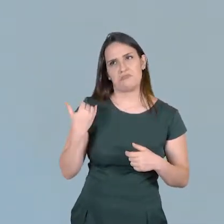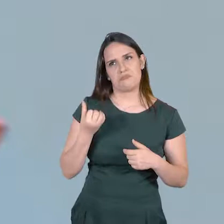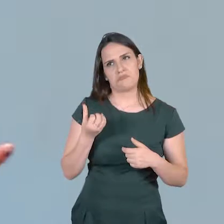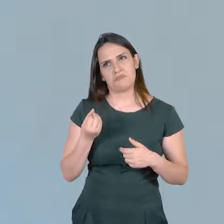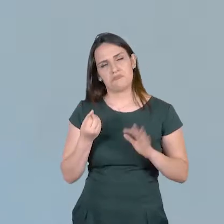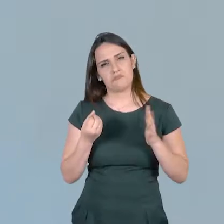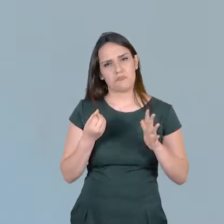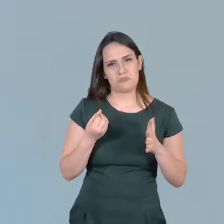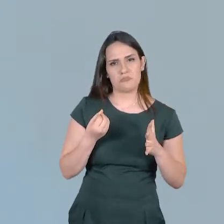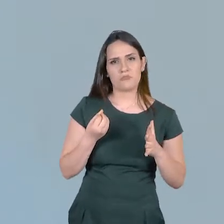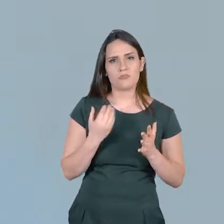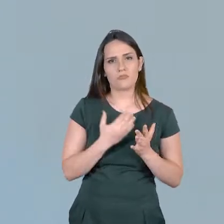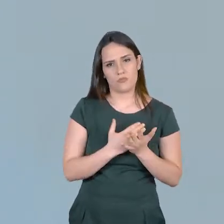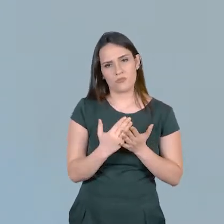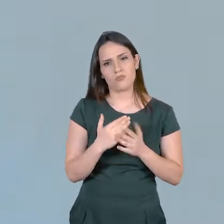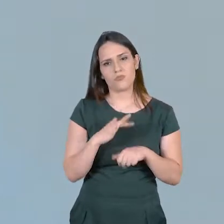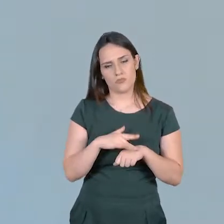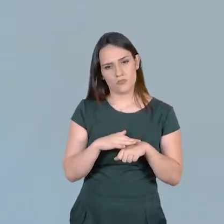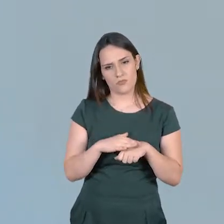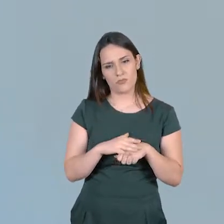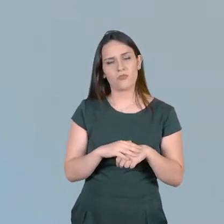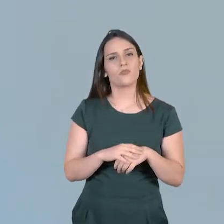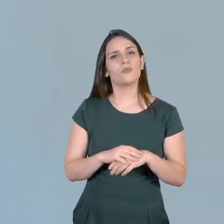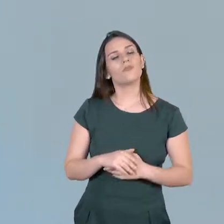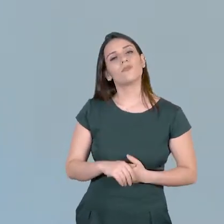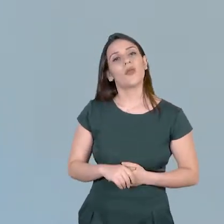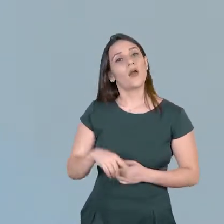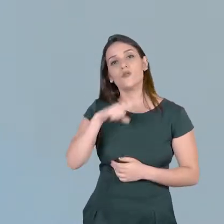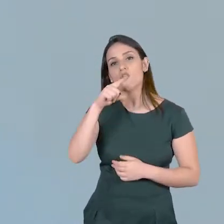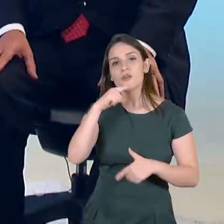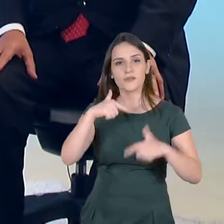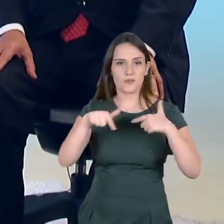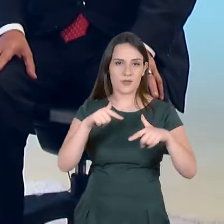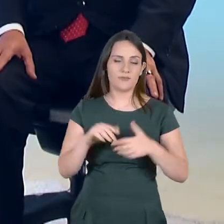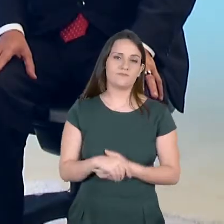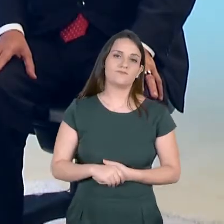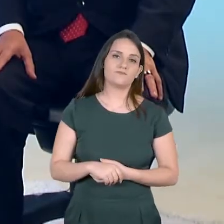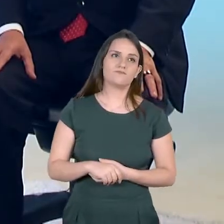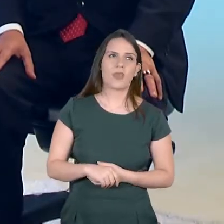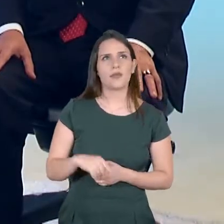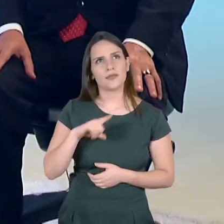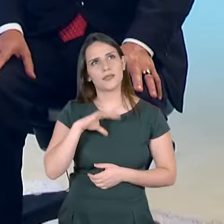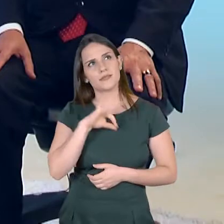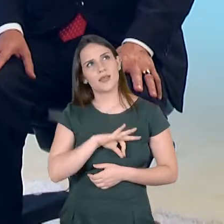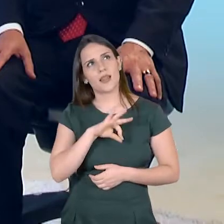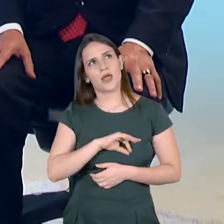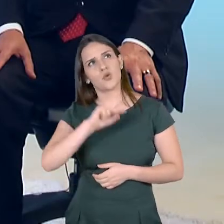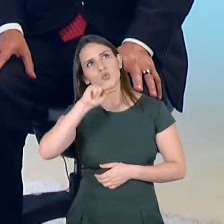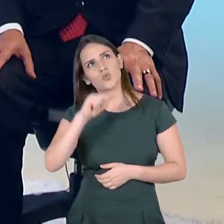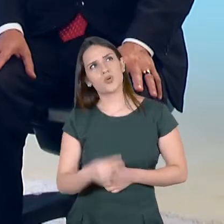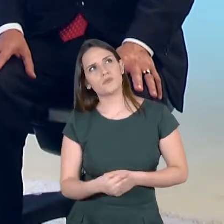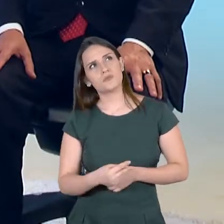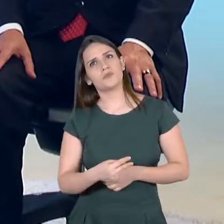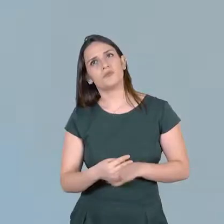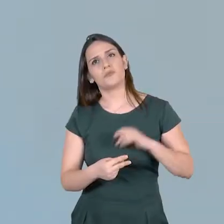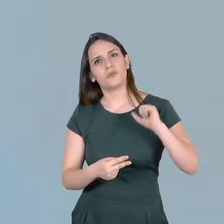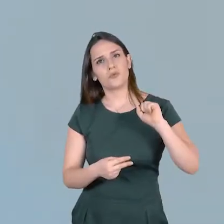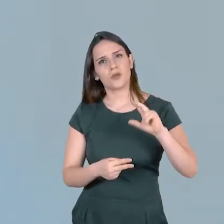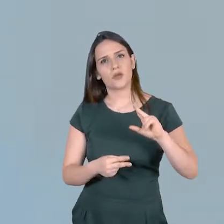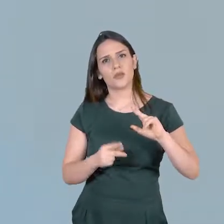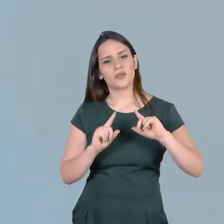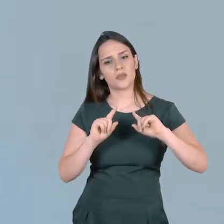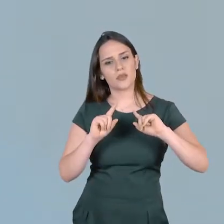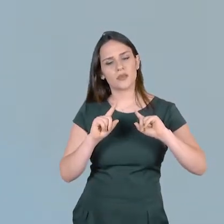menos, ele fica adoecido e fica incapacitado. Numa média salarial de R$2.000, se ele tem ali em torno de 15 anos